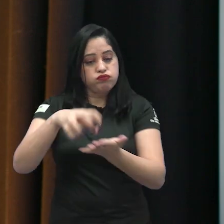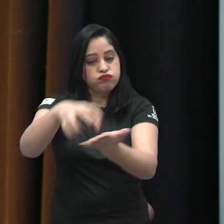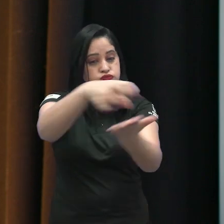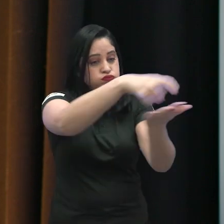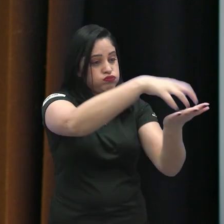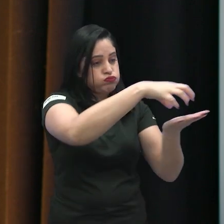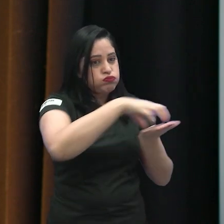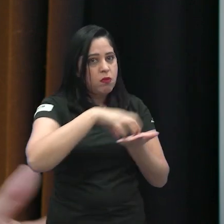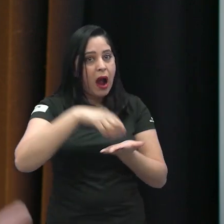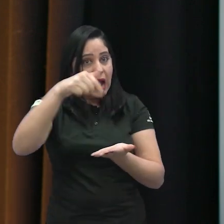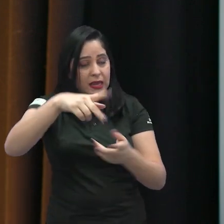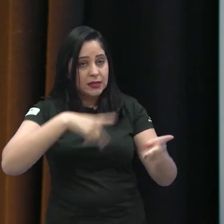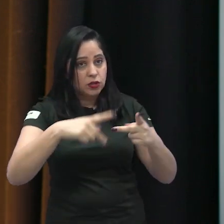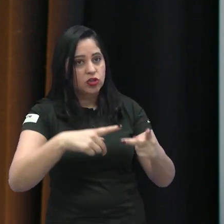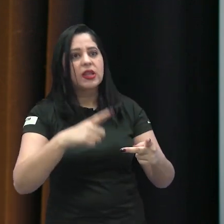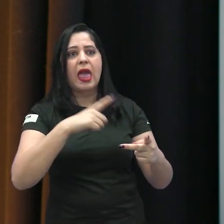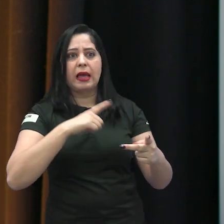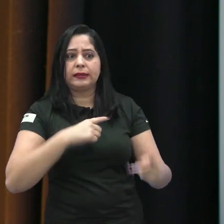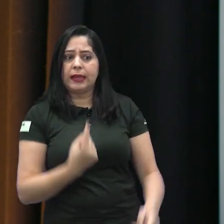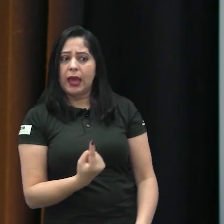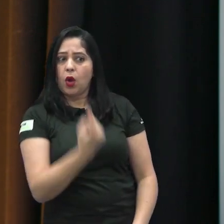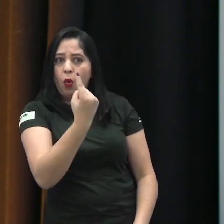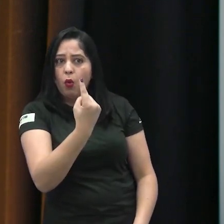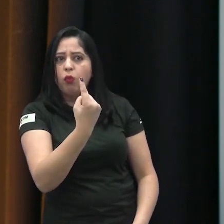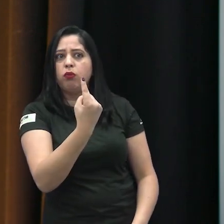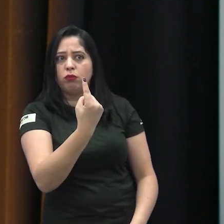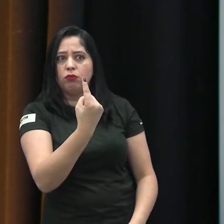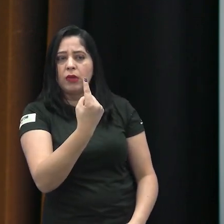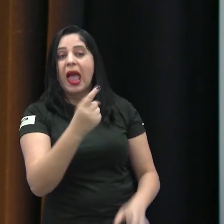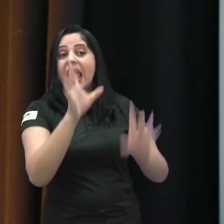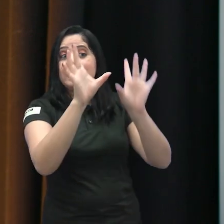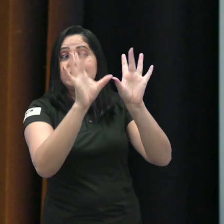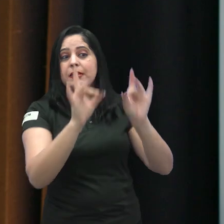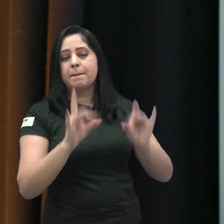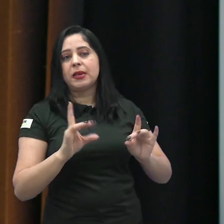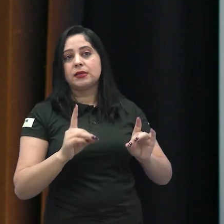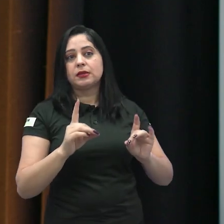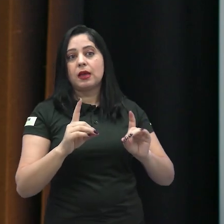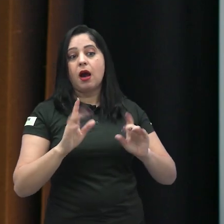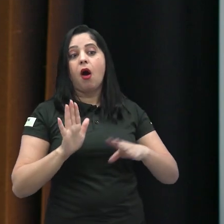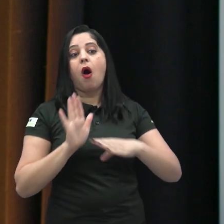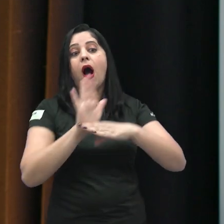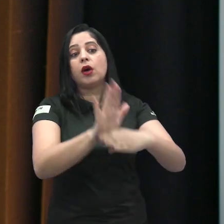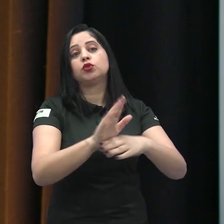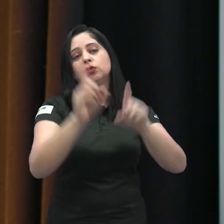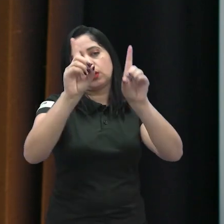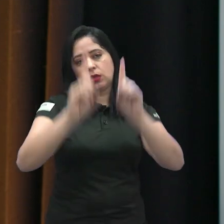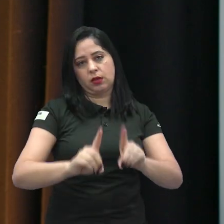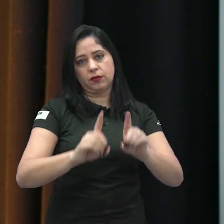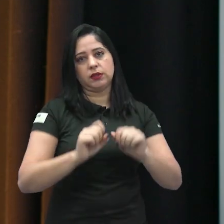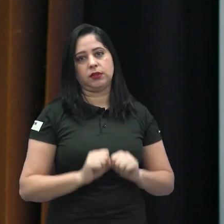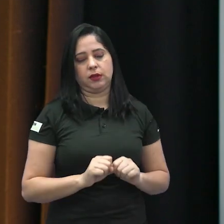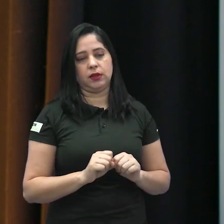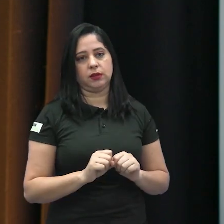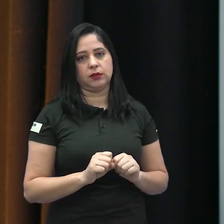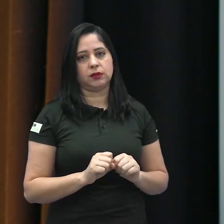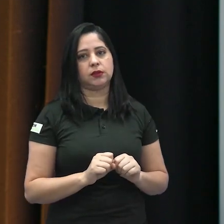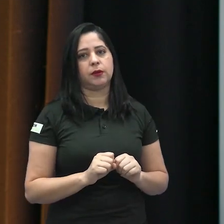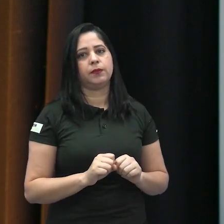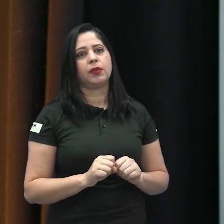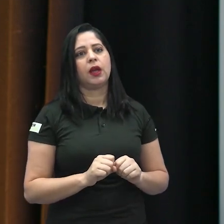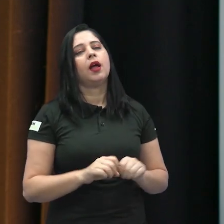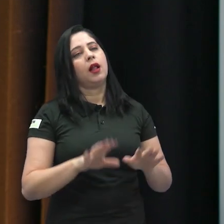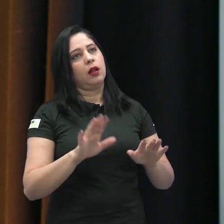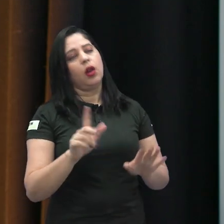temos pelo menos um equipamento destinado a pessoas com deficiência. Então, a nossa cidade, ela consegue